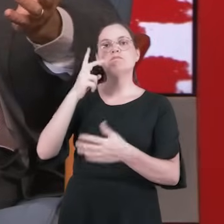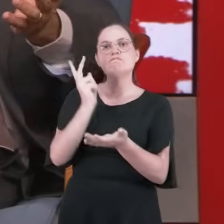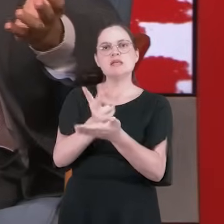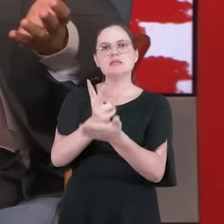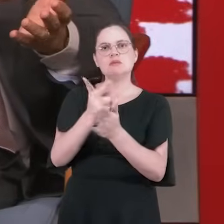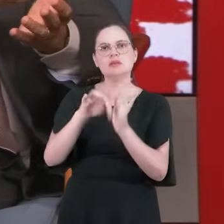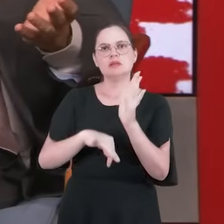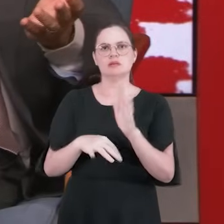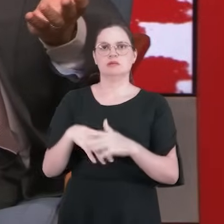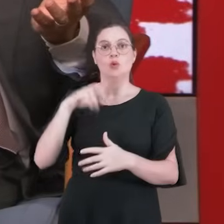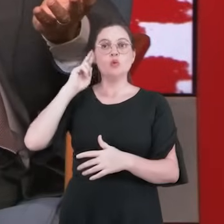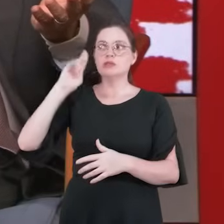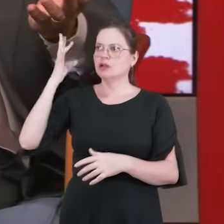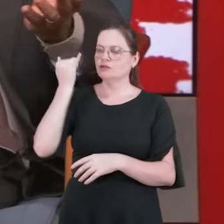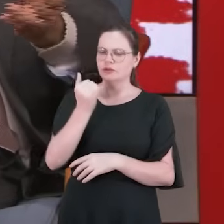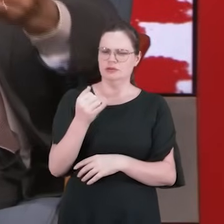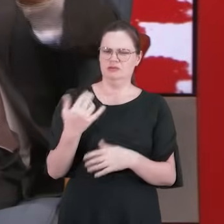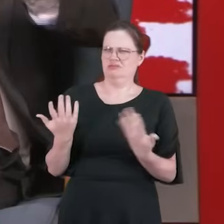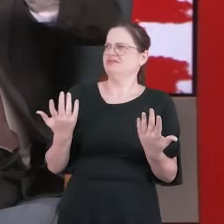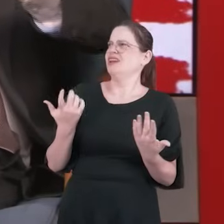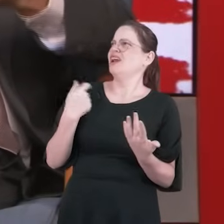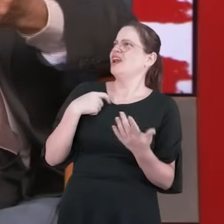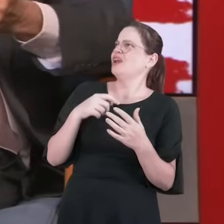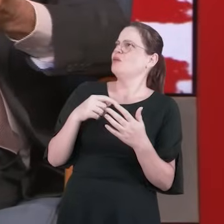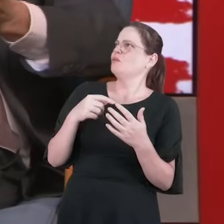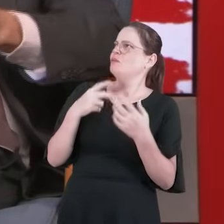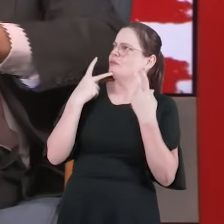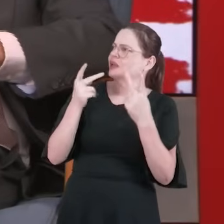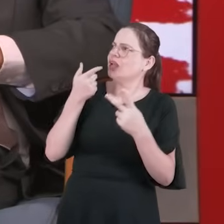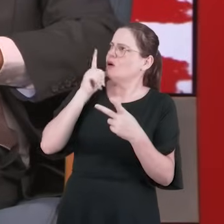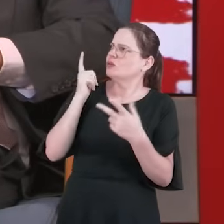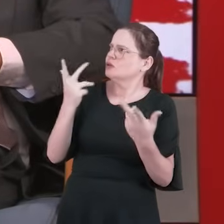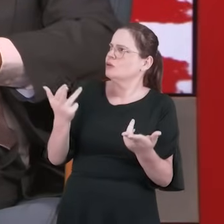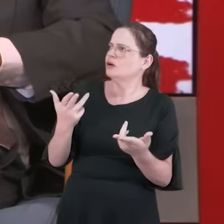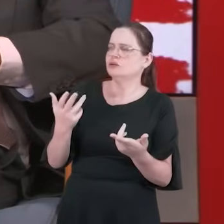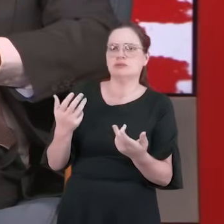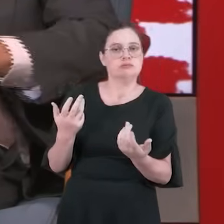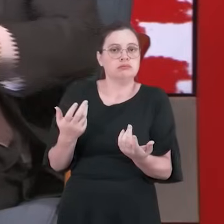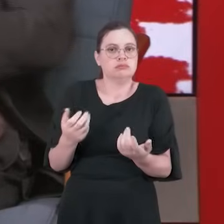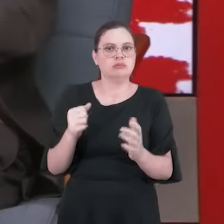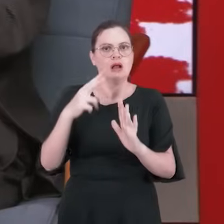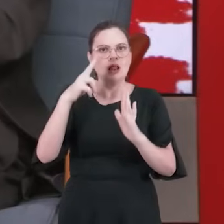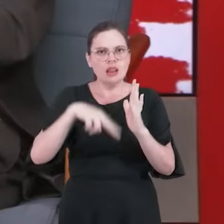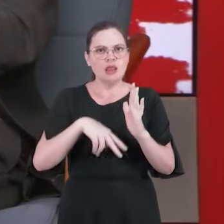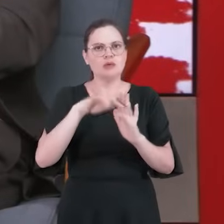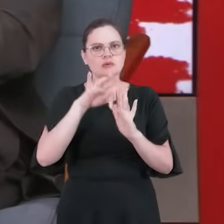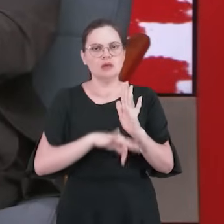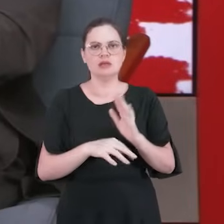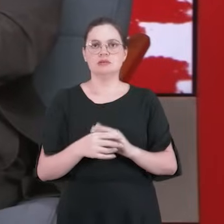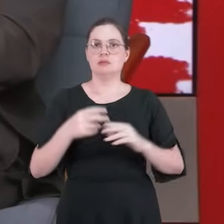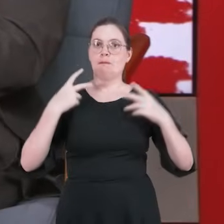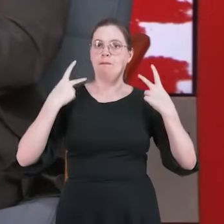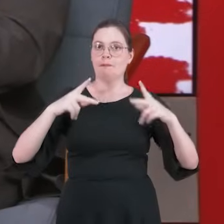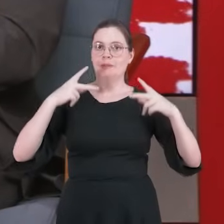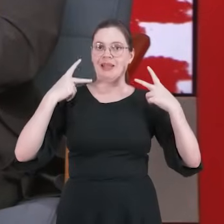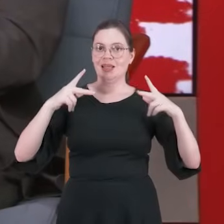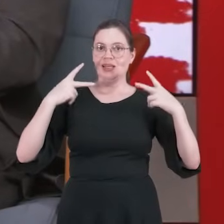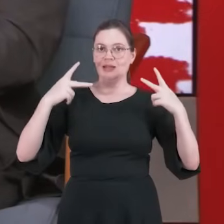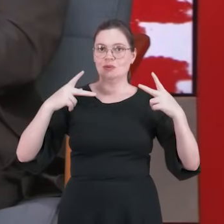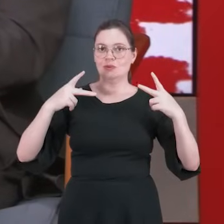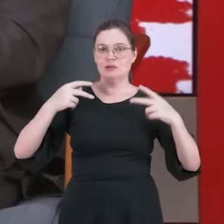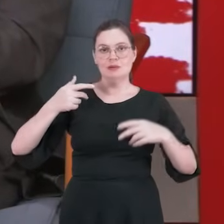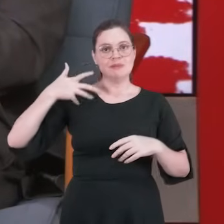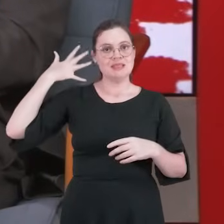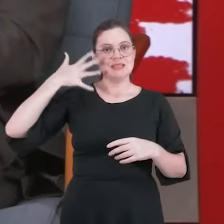O mesmo texto? Eu preguei ontem esse texto. E ele leu o mesmo texto. Entregou uma segunda mensagem